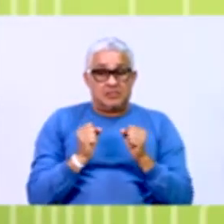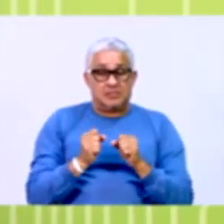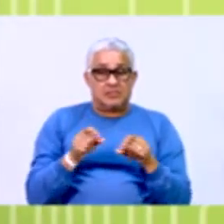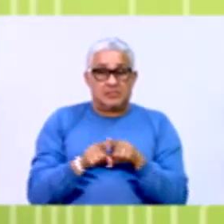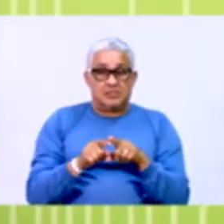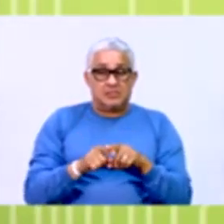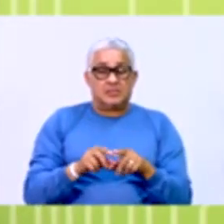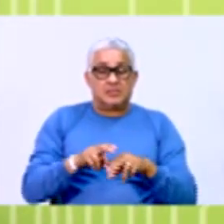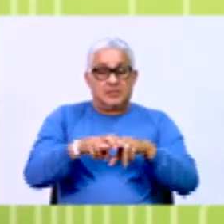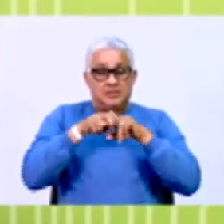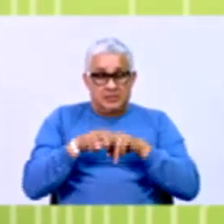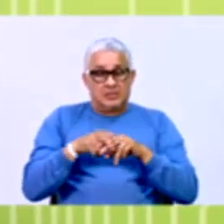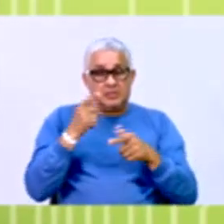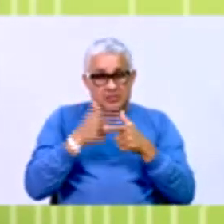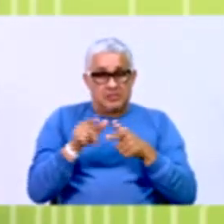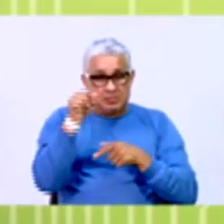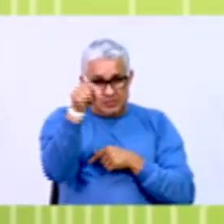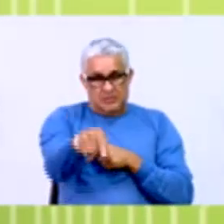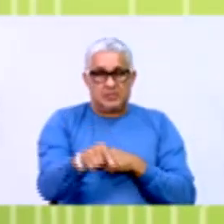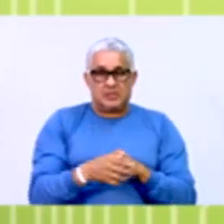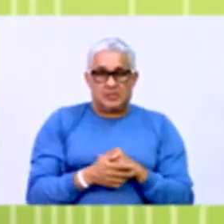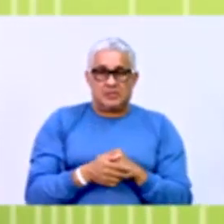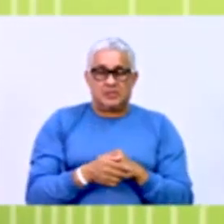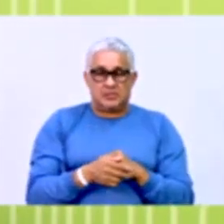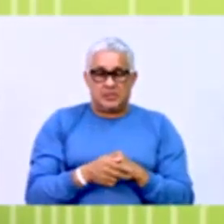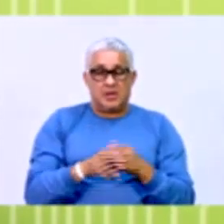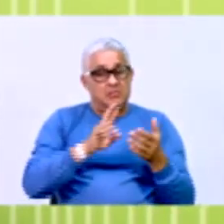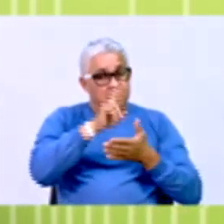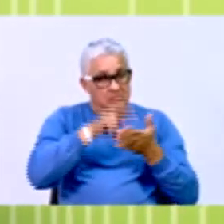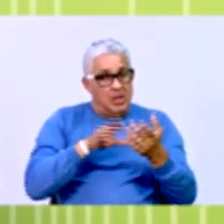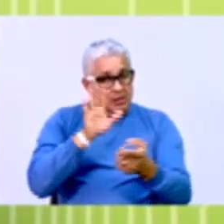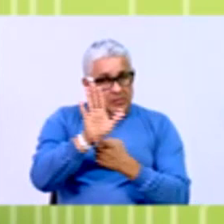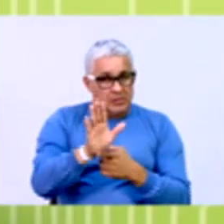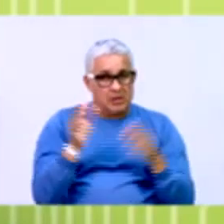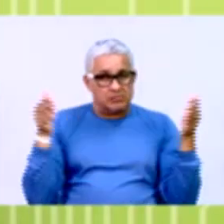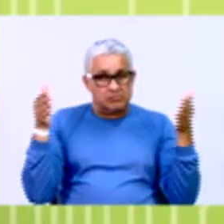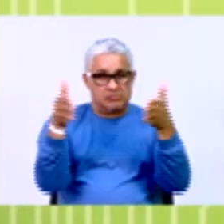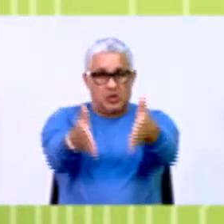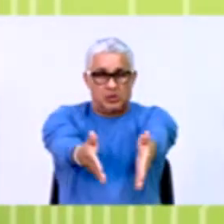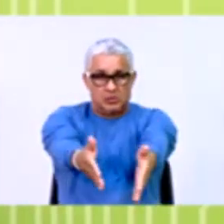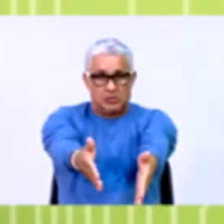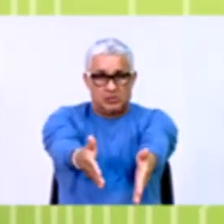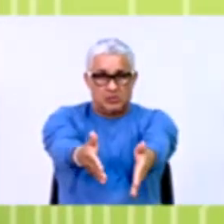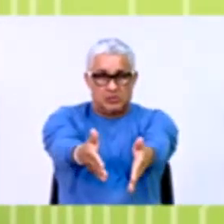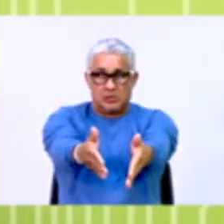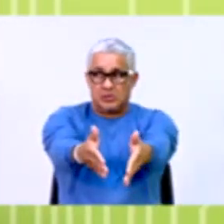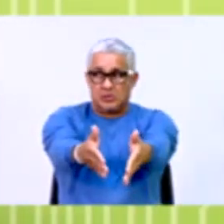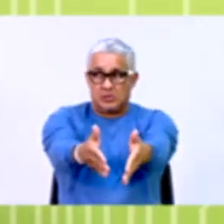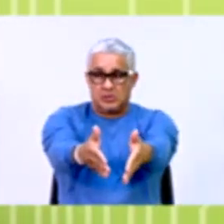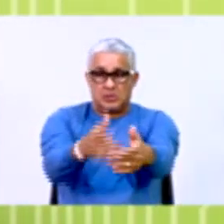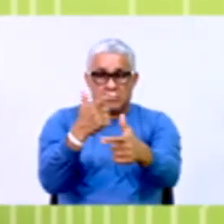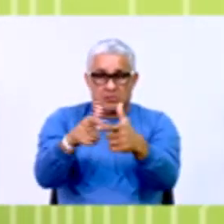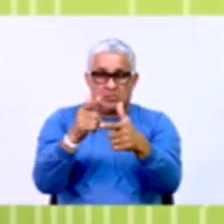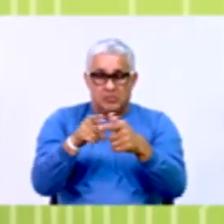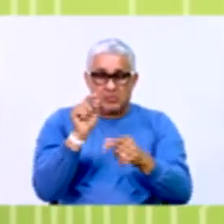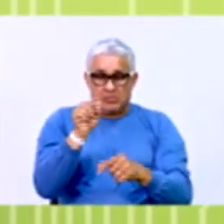aquele problema. O auditor ele vai reportar isso. Mas o foco naquele momento é realmente resolver aquele problema, né? Uma questão que